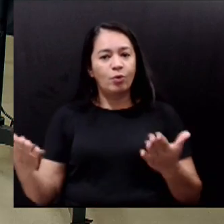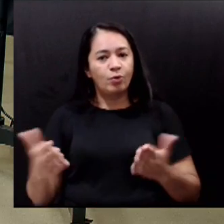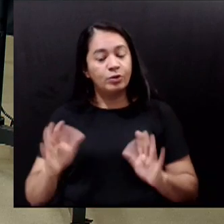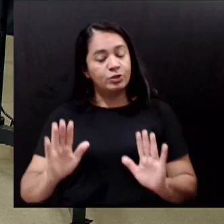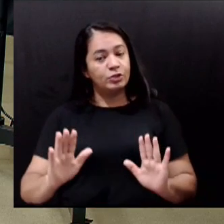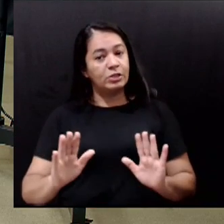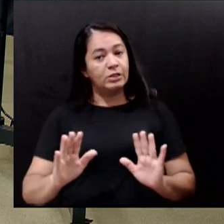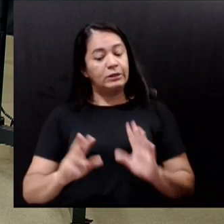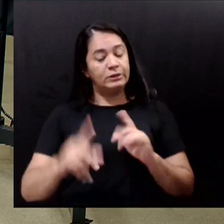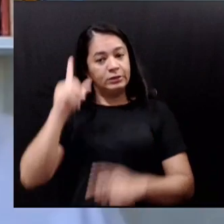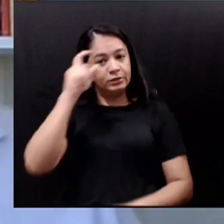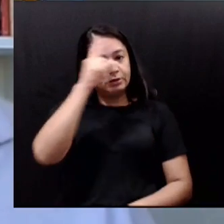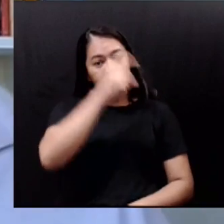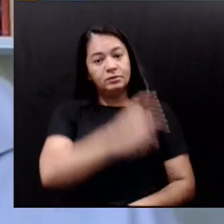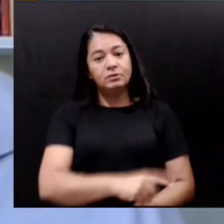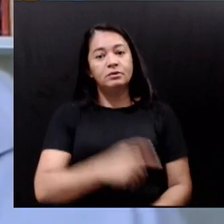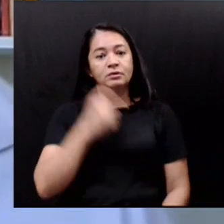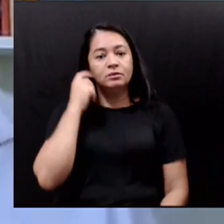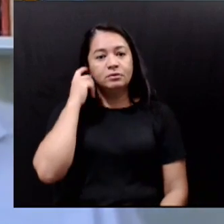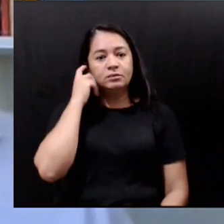situação, né?